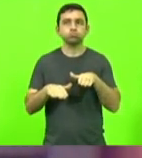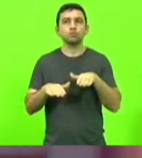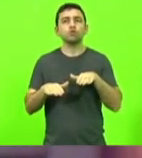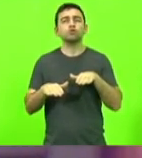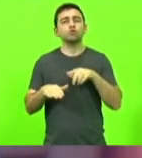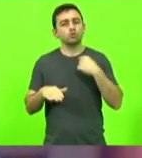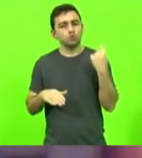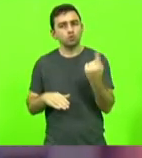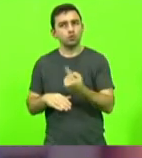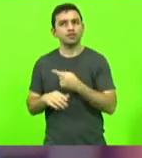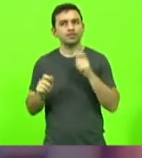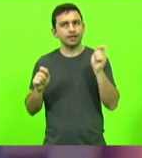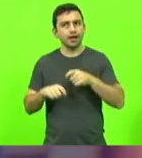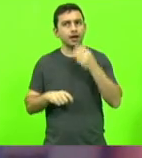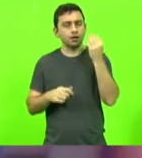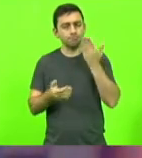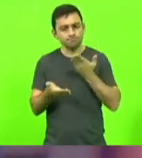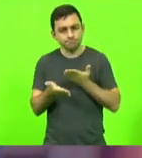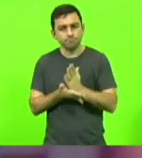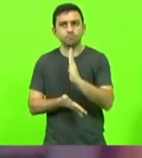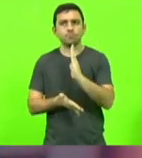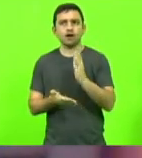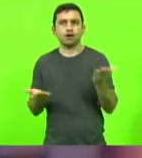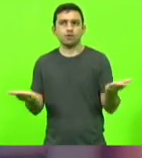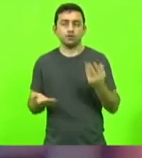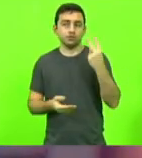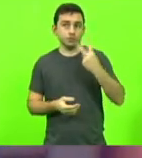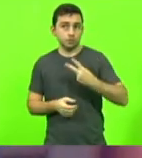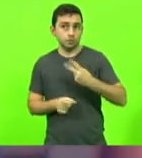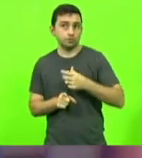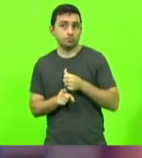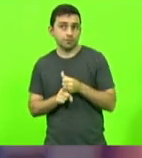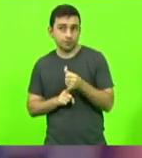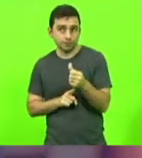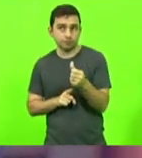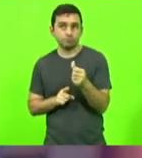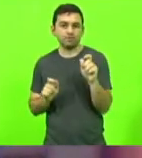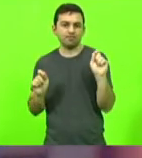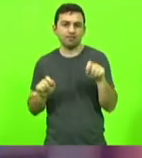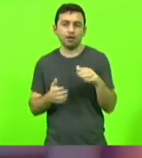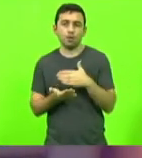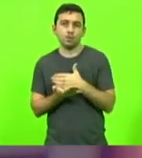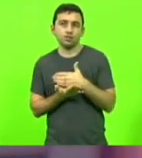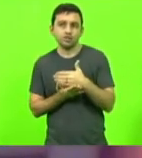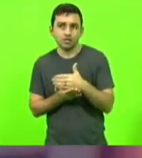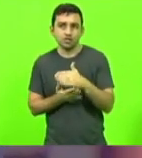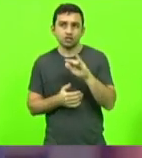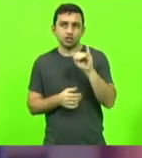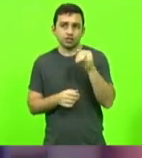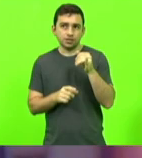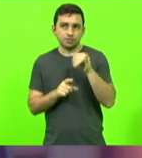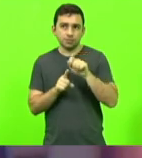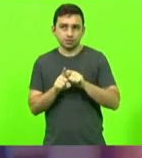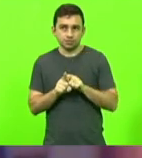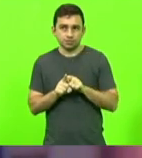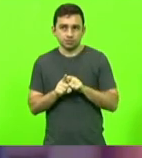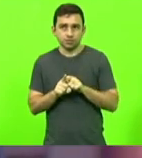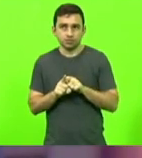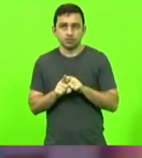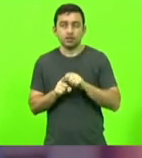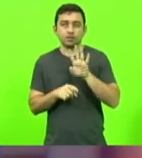fato, aprovemos nesse segundo semestre e comecemos em janeiro do ano que vem com uma